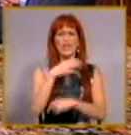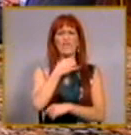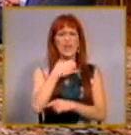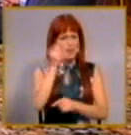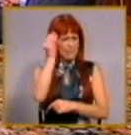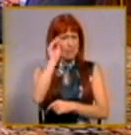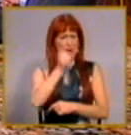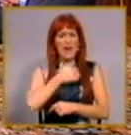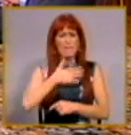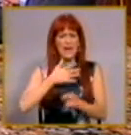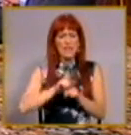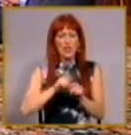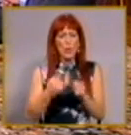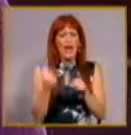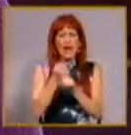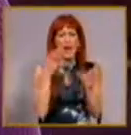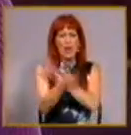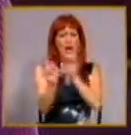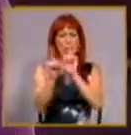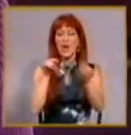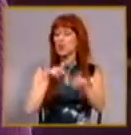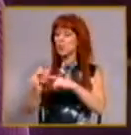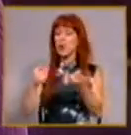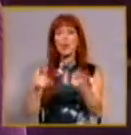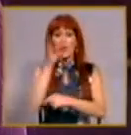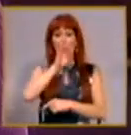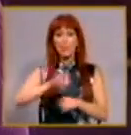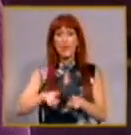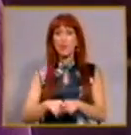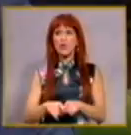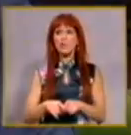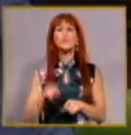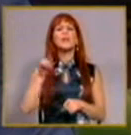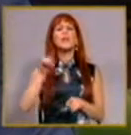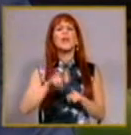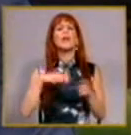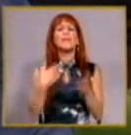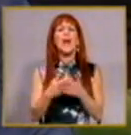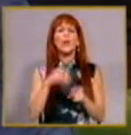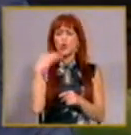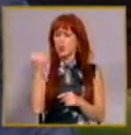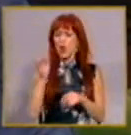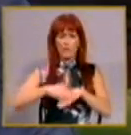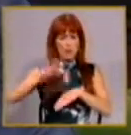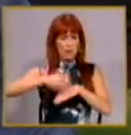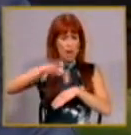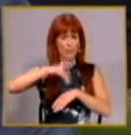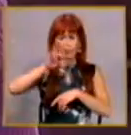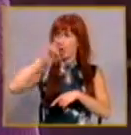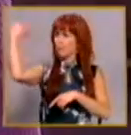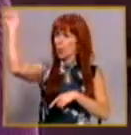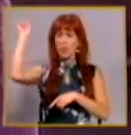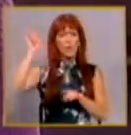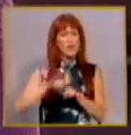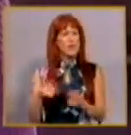das empresas, não é à criação de emprego. Dados, as políticas que estão a implementar, o que está a levar é que os jovens que estão a sair do nosso país e que não